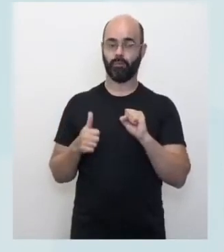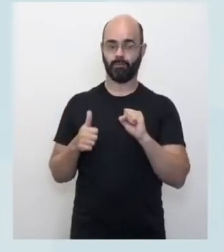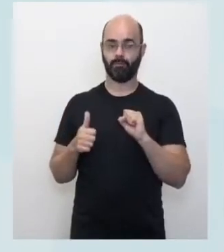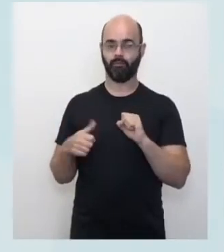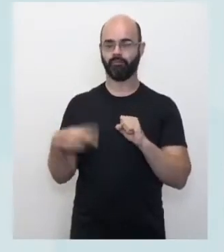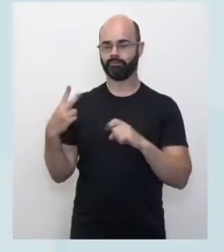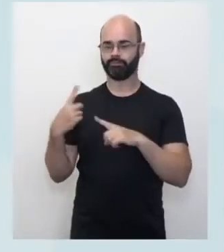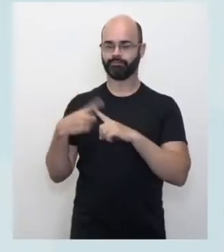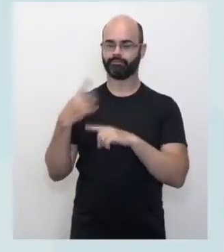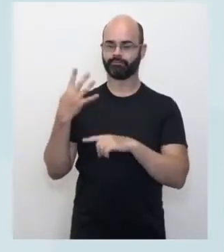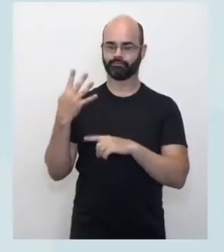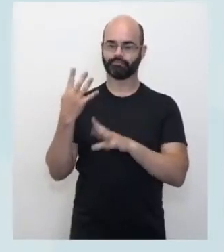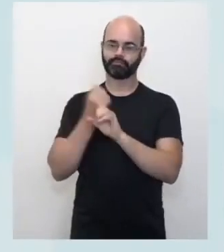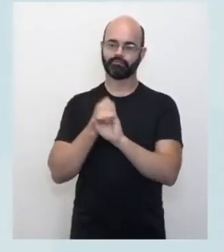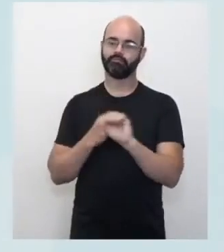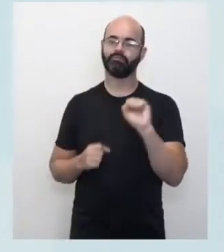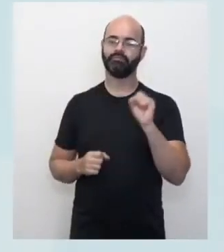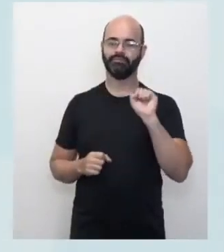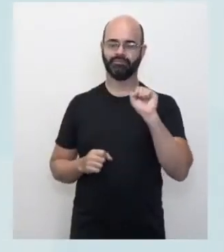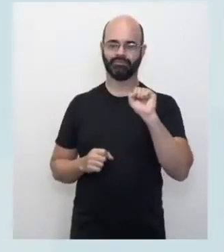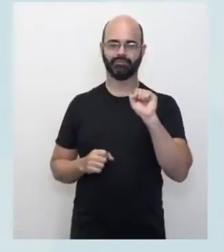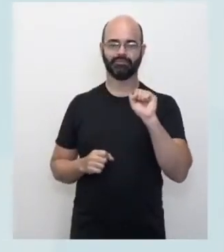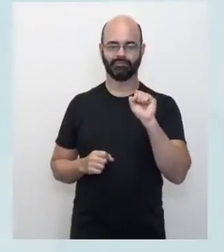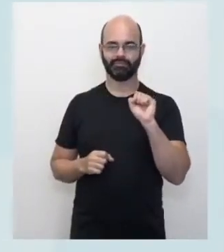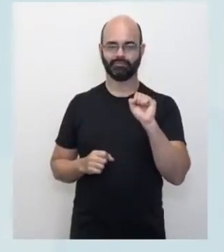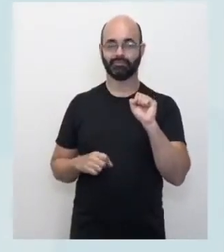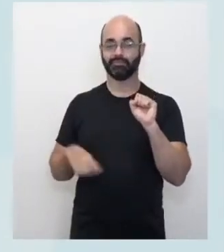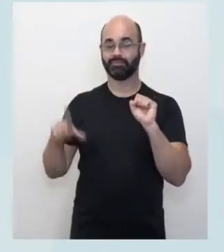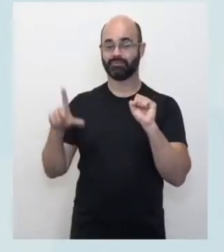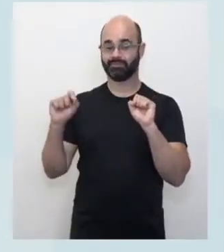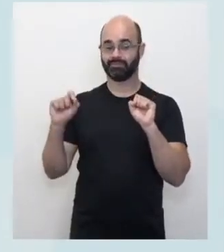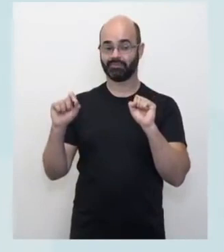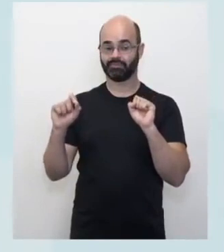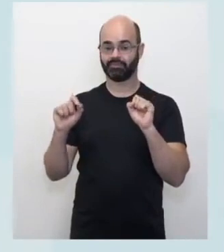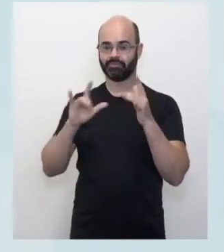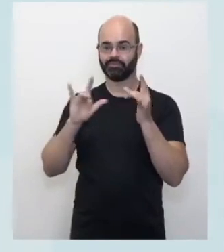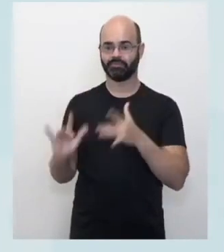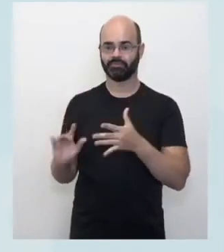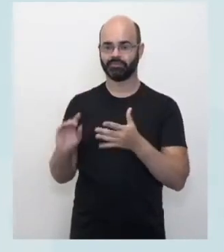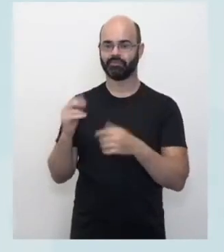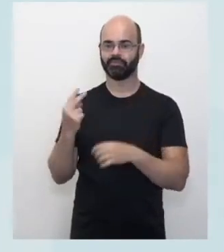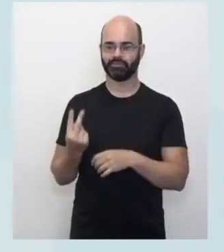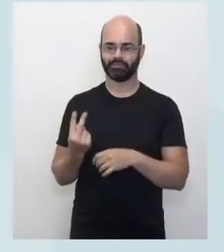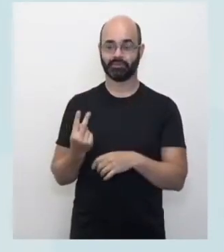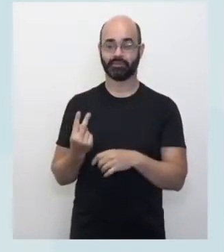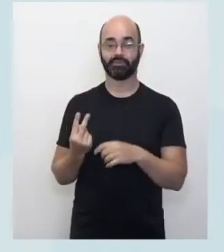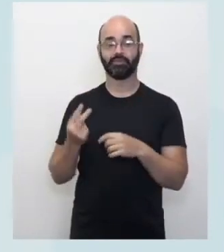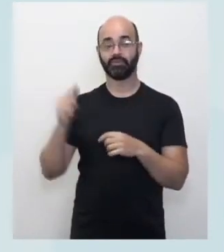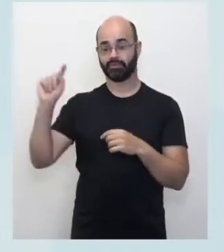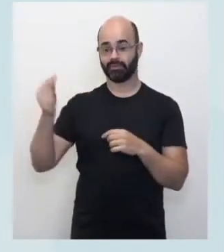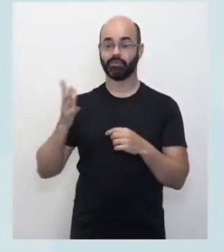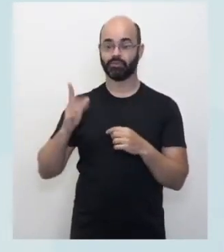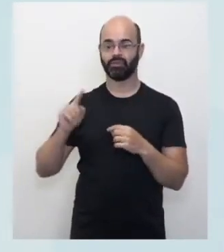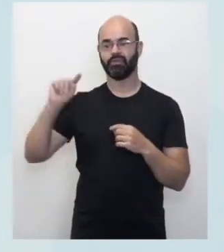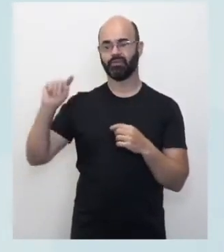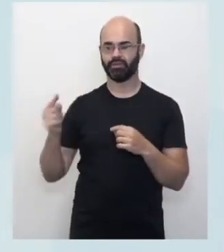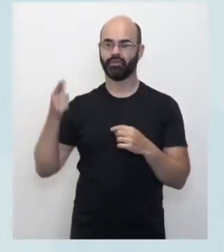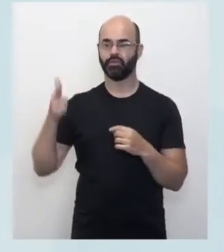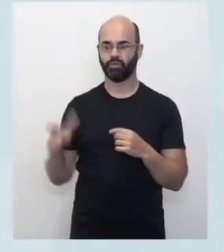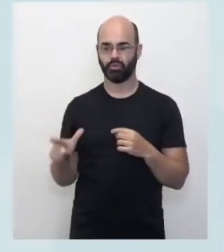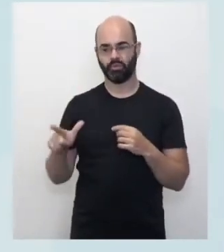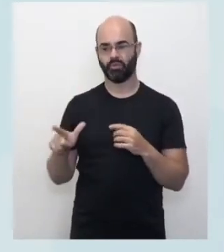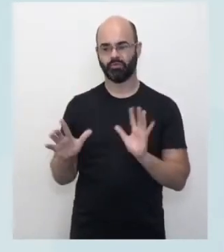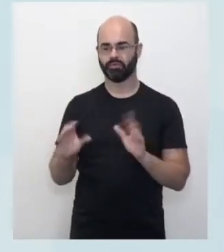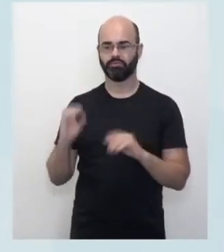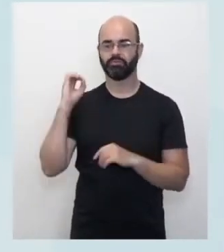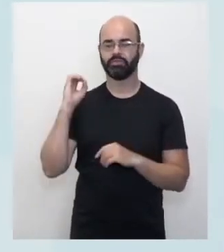vezes 4 dá 8. Para chegar no 10, sobram 2. Como já tem vírgula lá no nosso quociente, podemos colocar